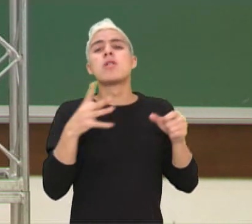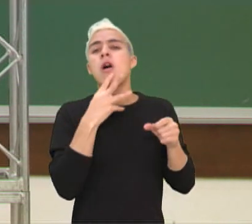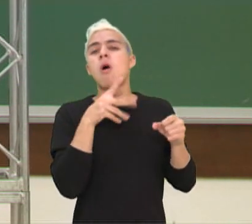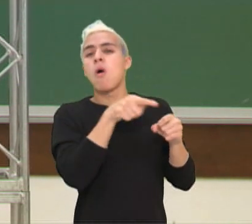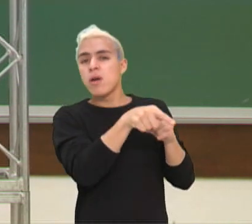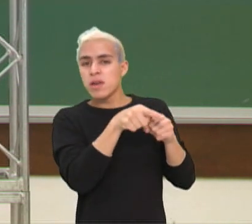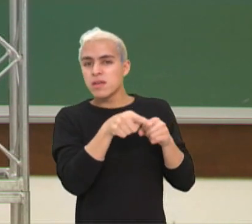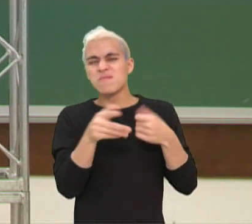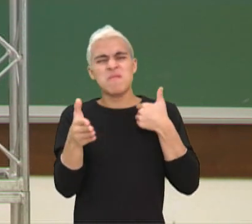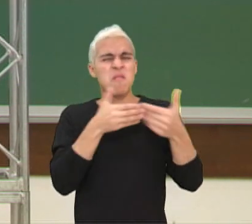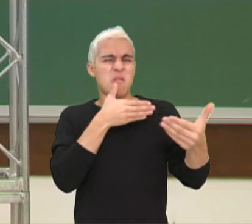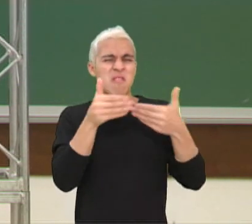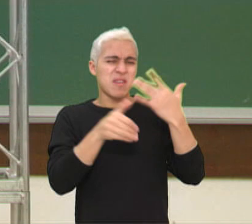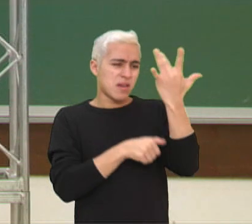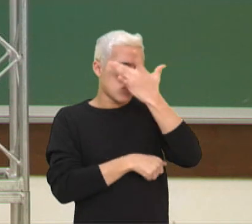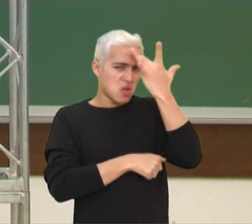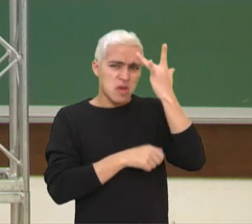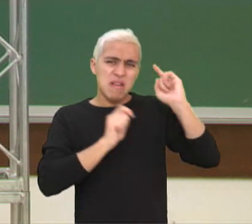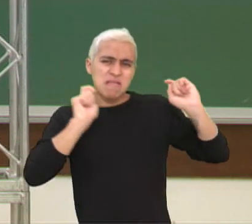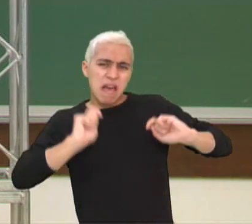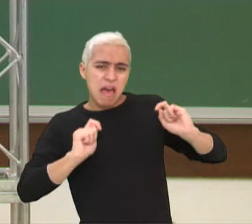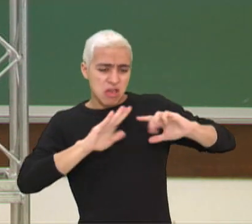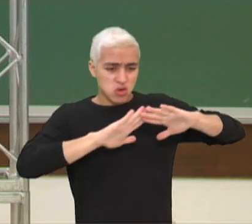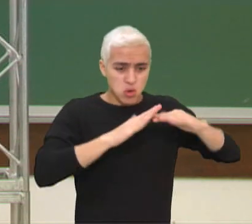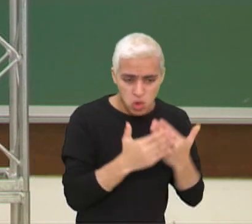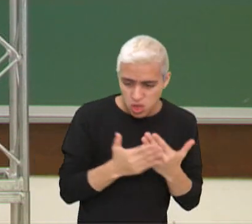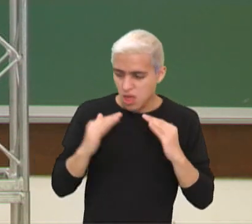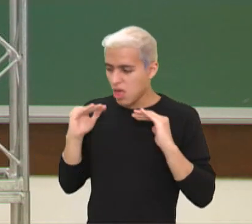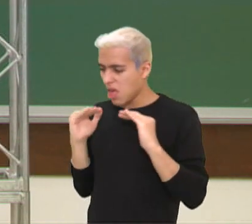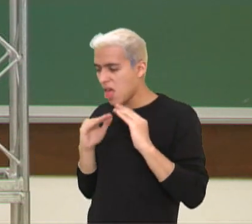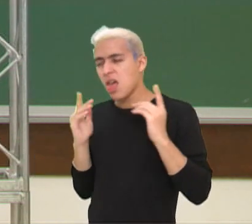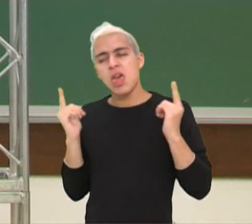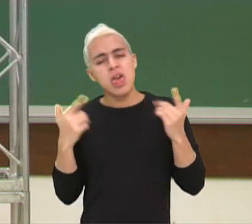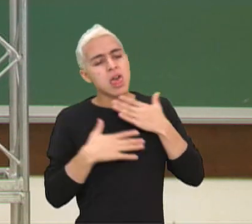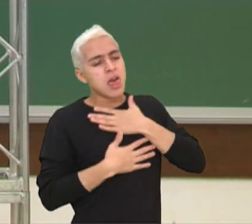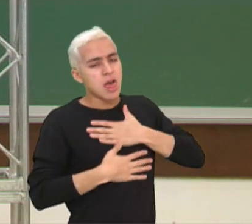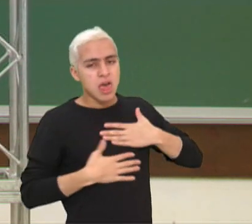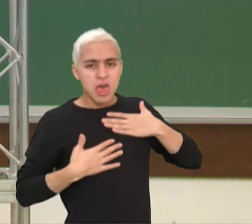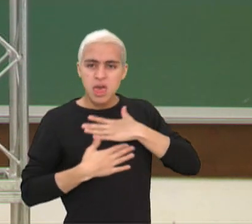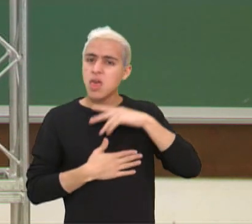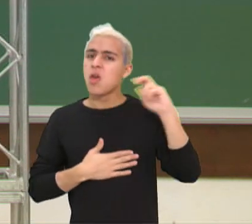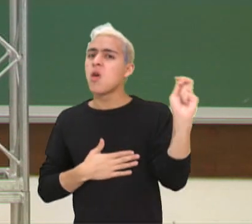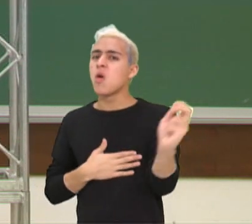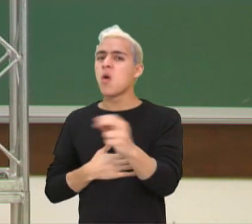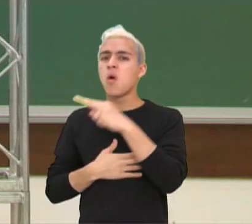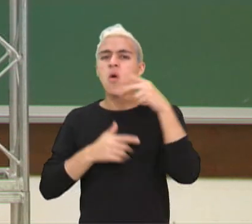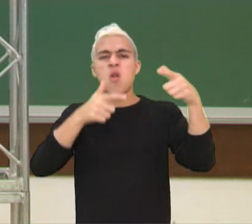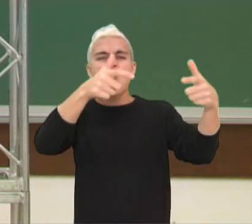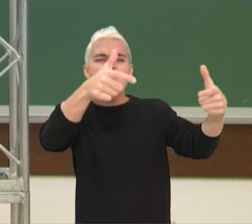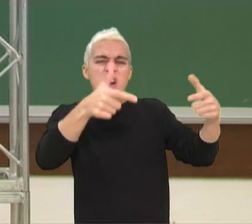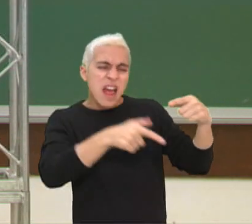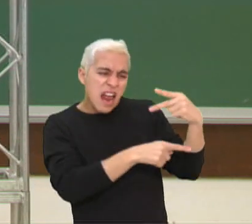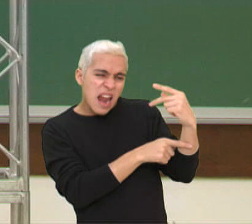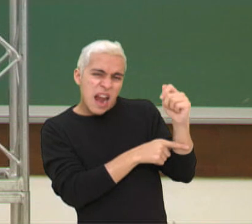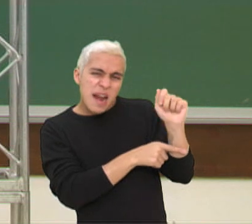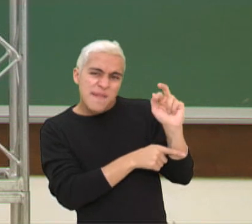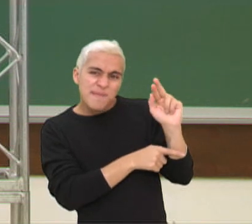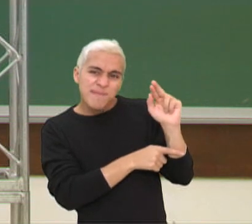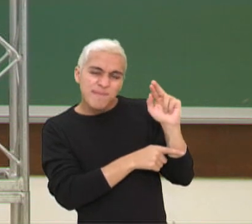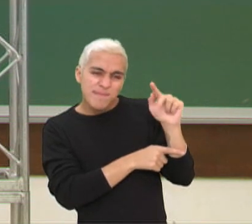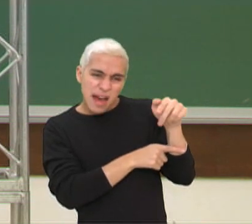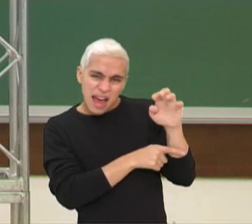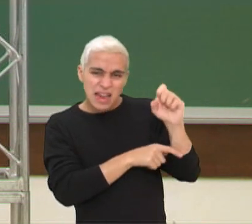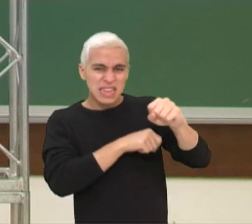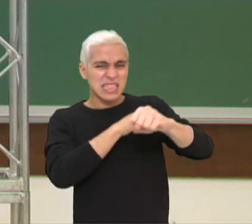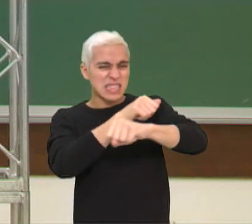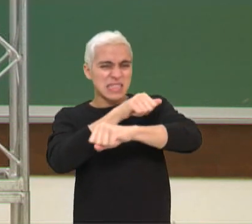Qualquer um joga em casa, na escola, no lazer, né? Às vezes você vai aí nos parques, tem lá nos parques lá, o